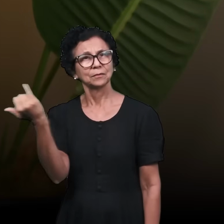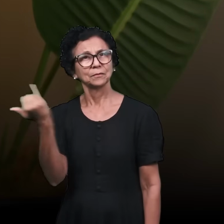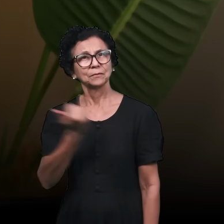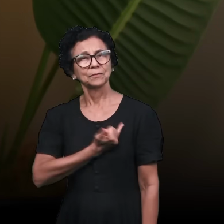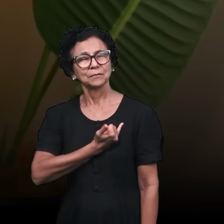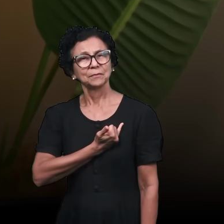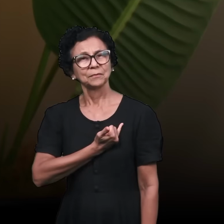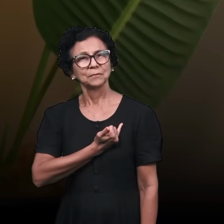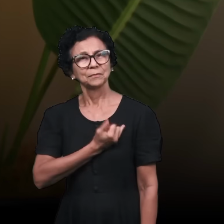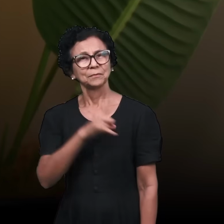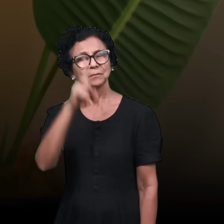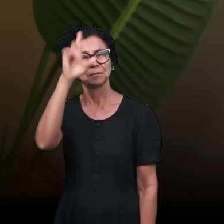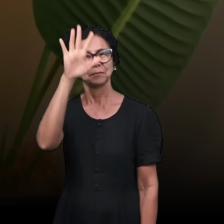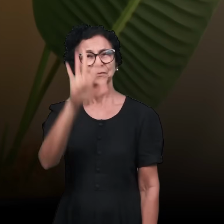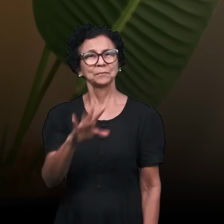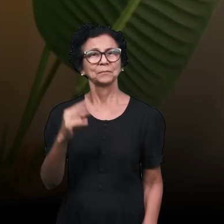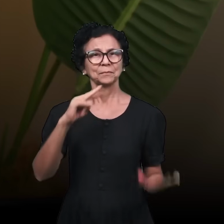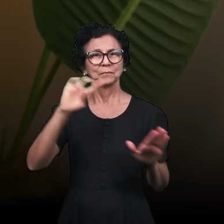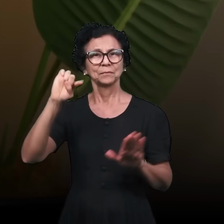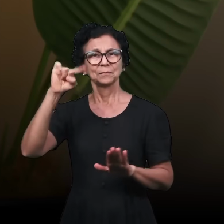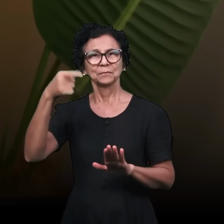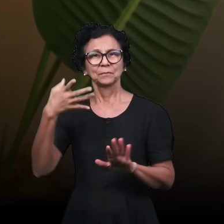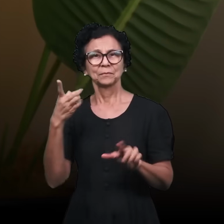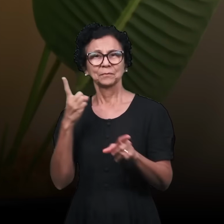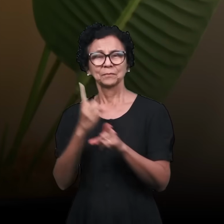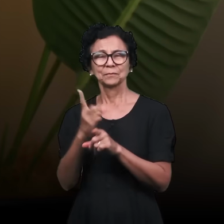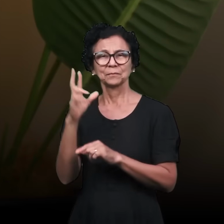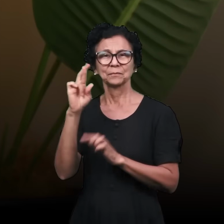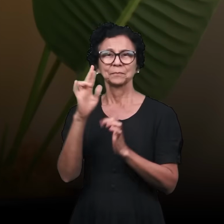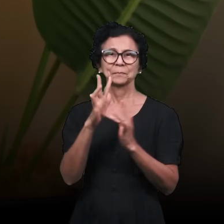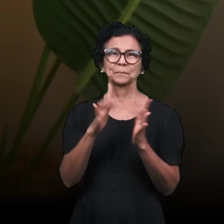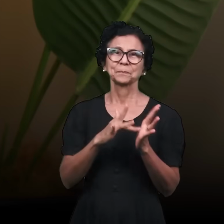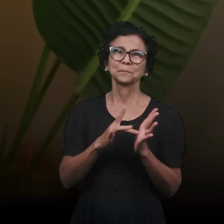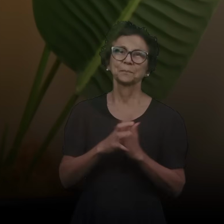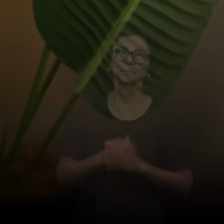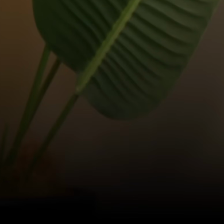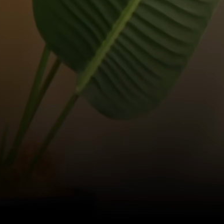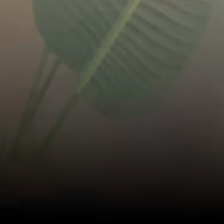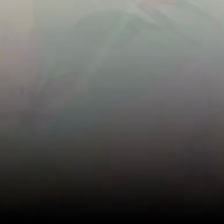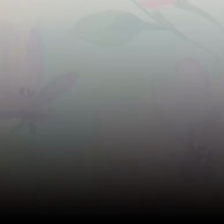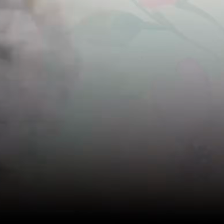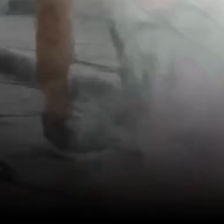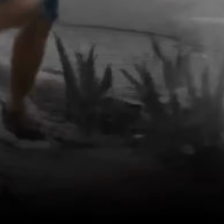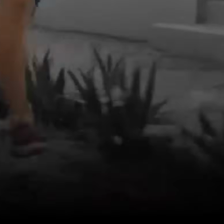ao nosso coração. Que Deus abençoe, até semana que vem. A paz do Senhor Jesus.